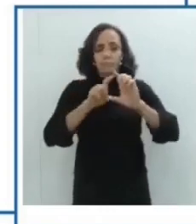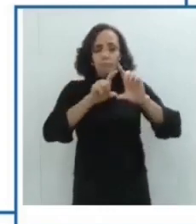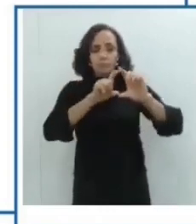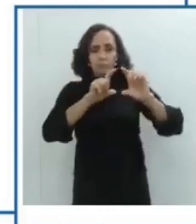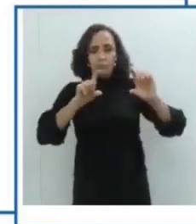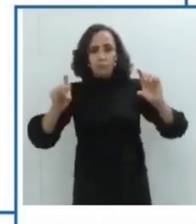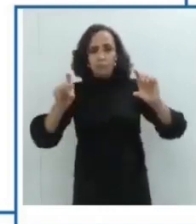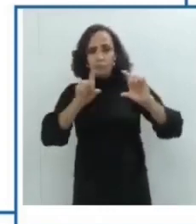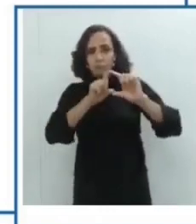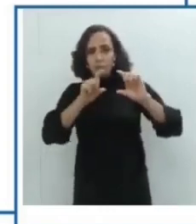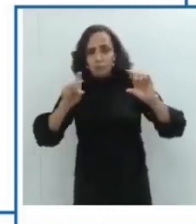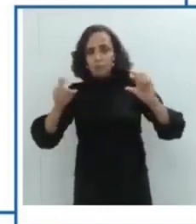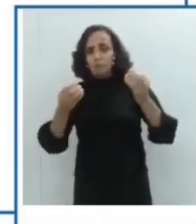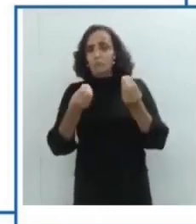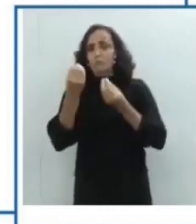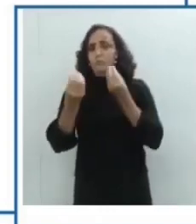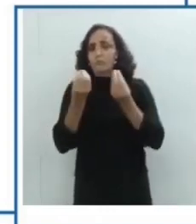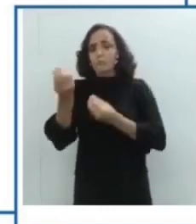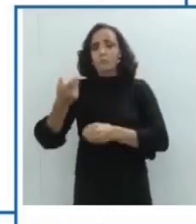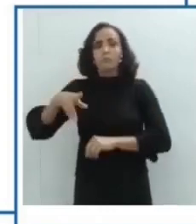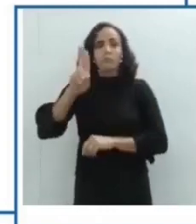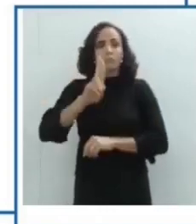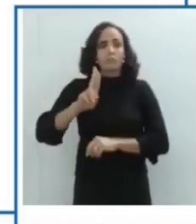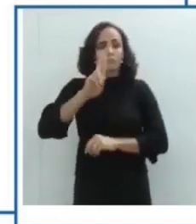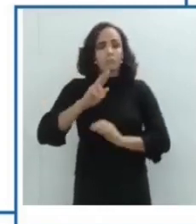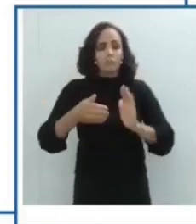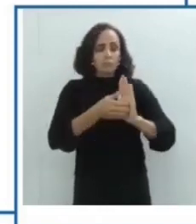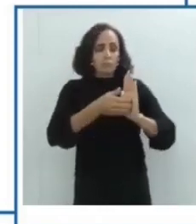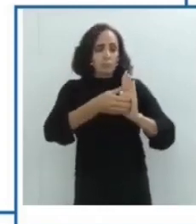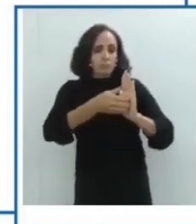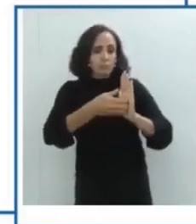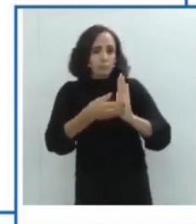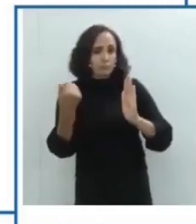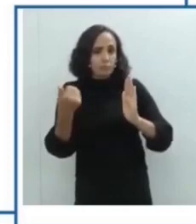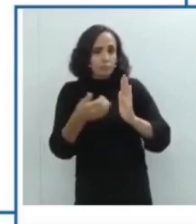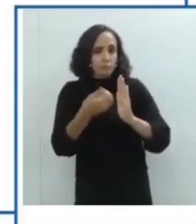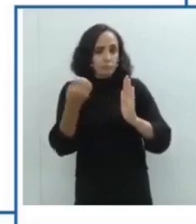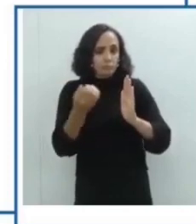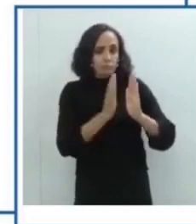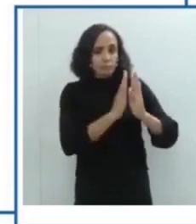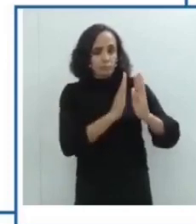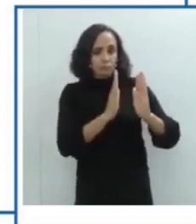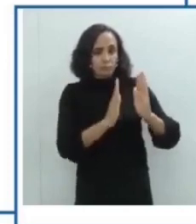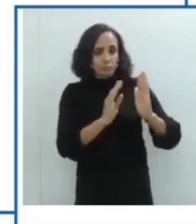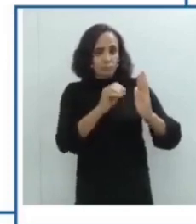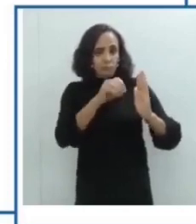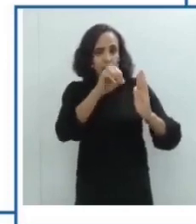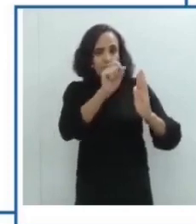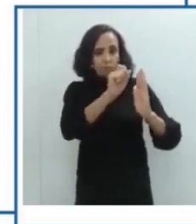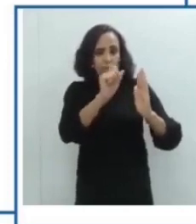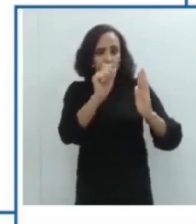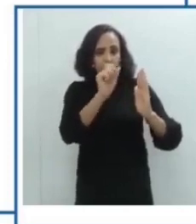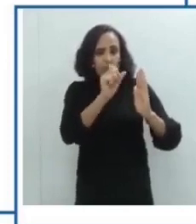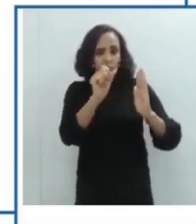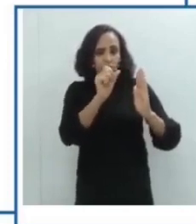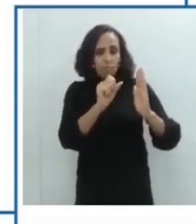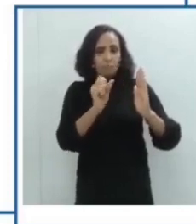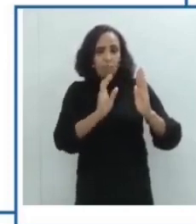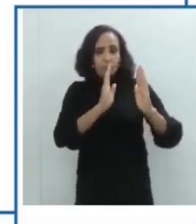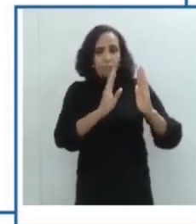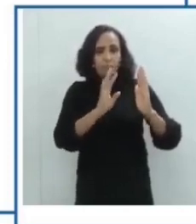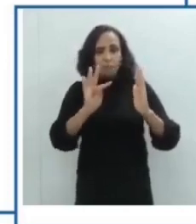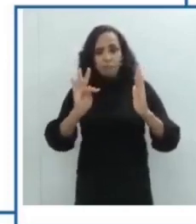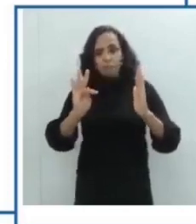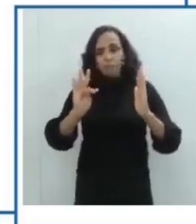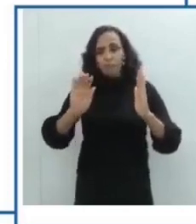o condição. Ou seja, remova dessa tabela, no caso aí a gente está usando o nome tabela